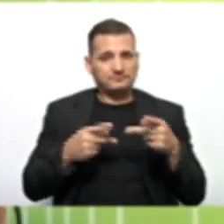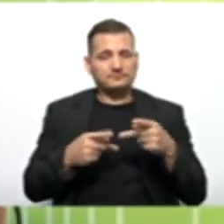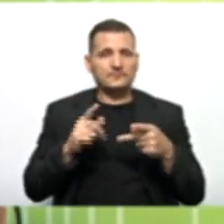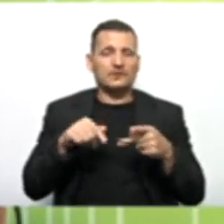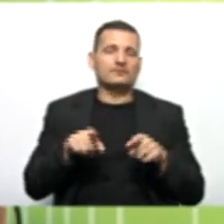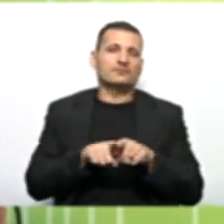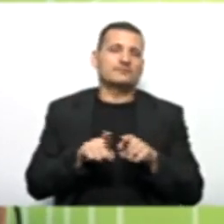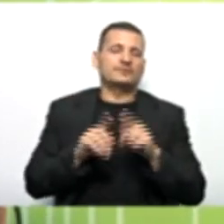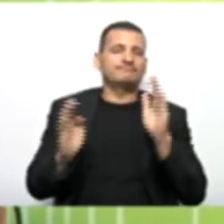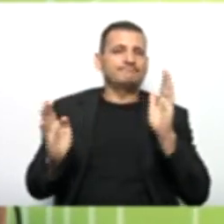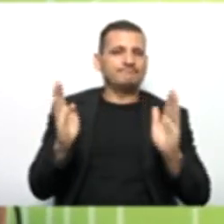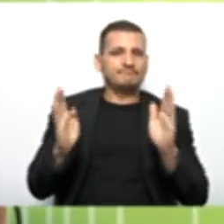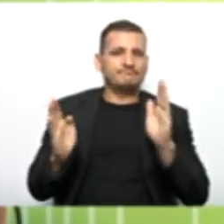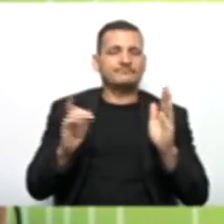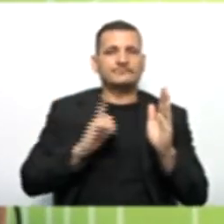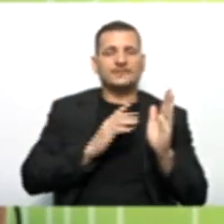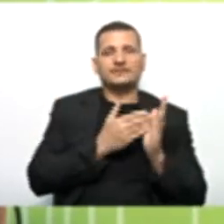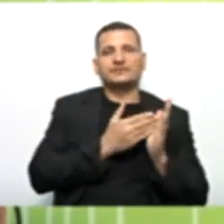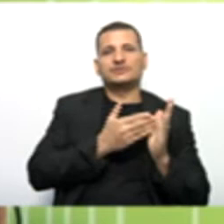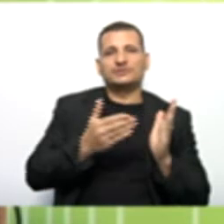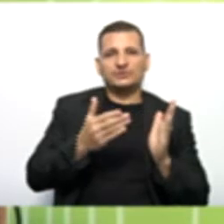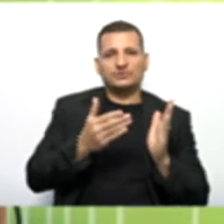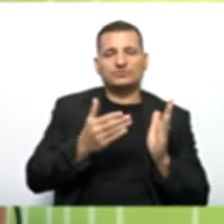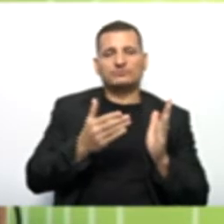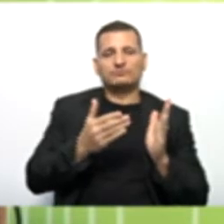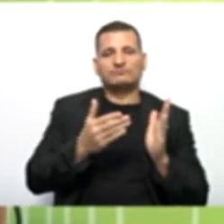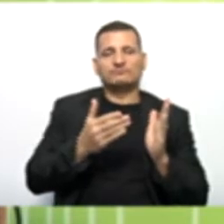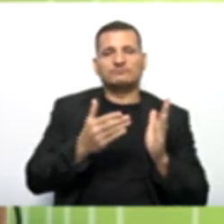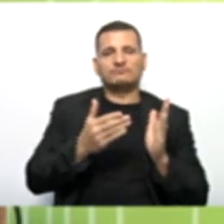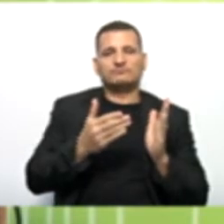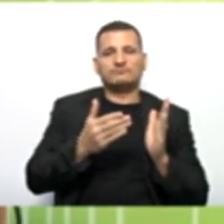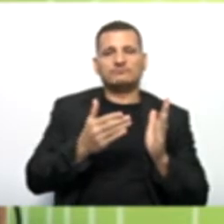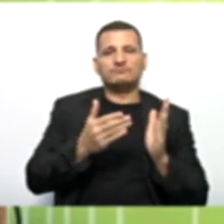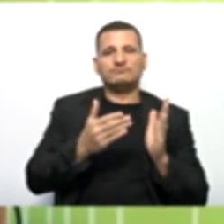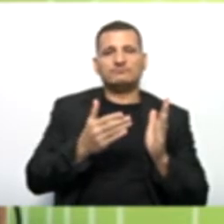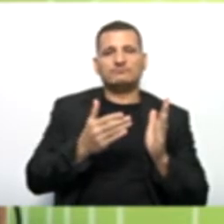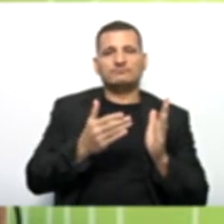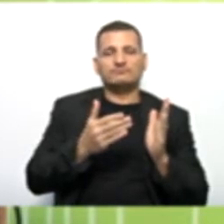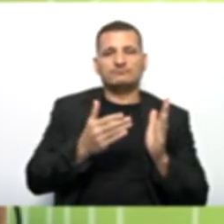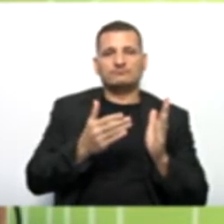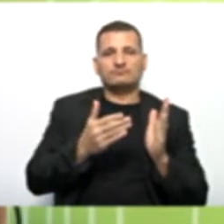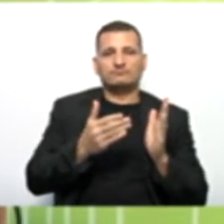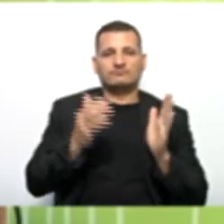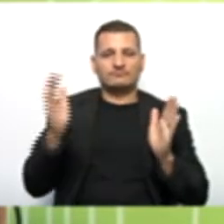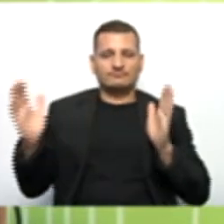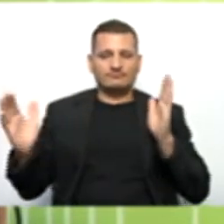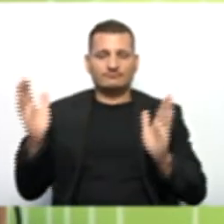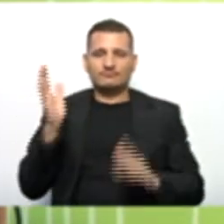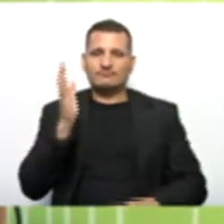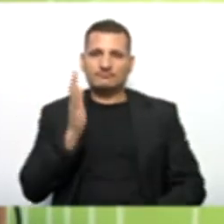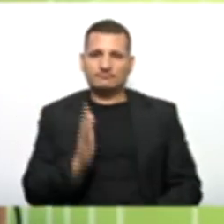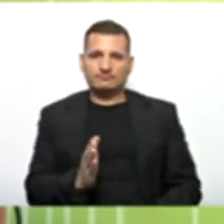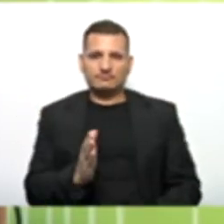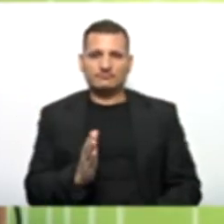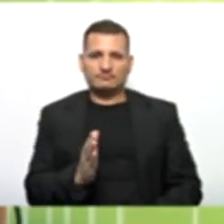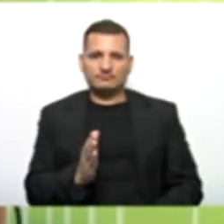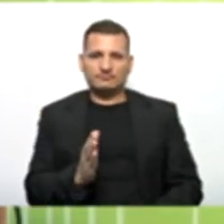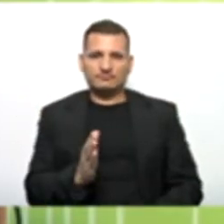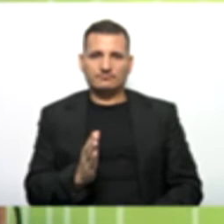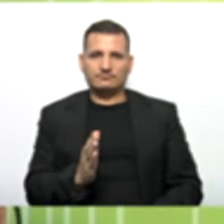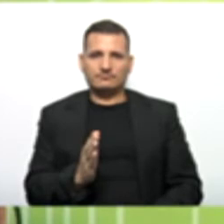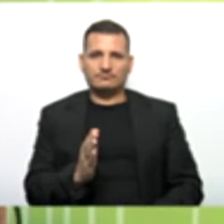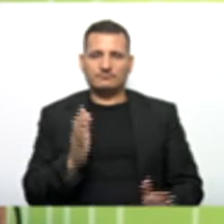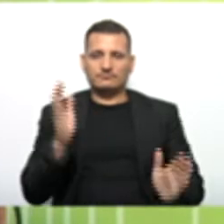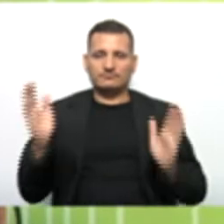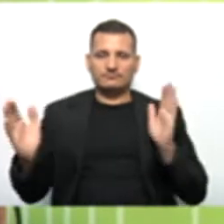temporária, também vai ter lá o seu início, o seu planejamento ali, né, execução e planejamento, que é o seu desenvolvimento, e vai ter a